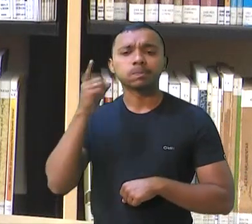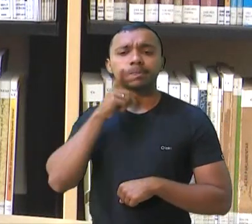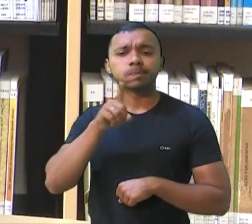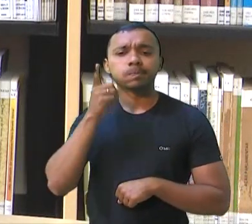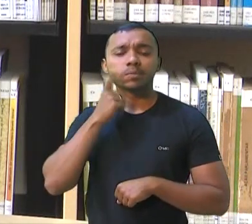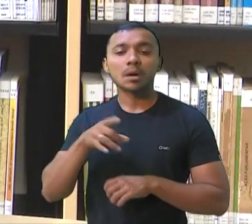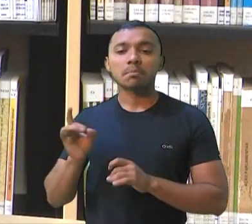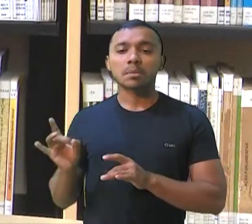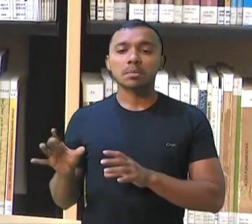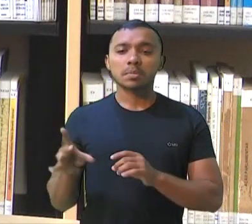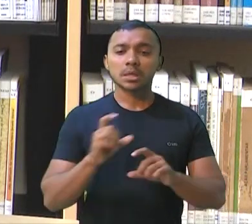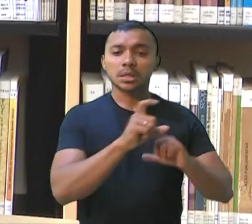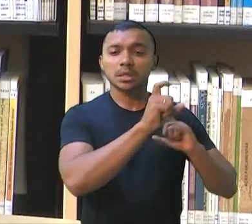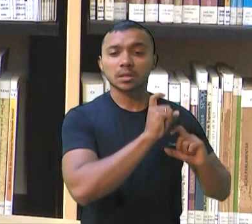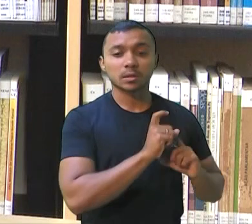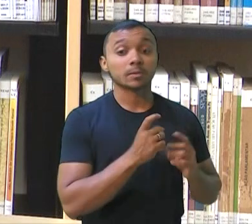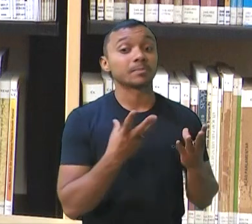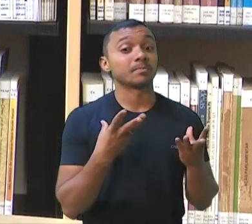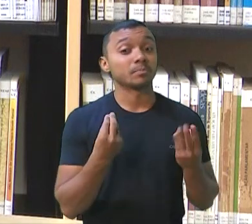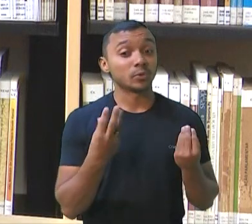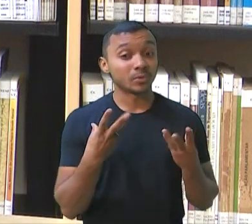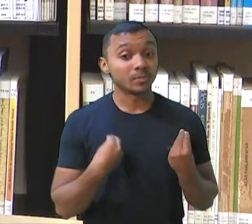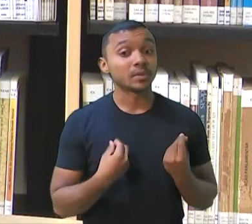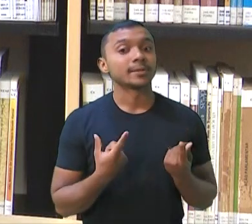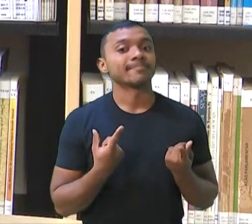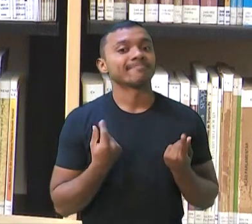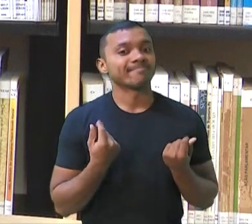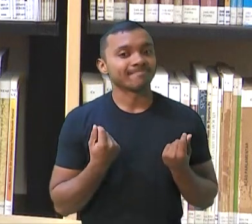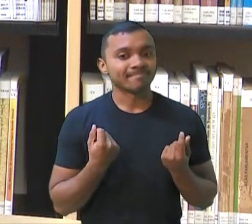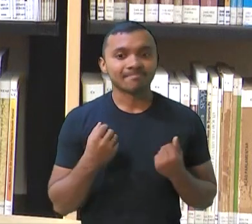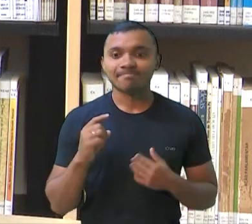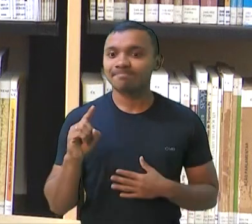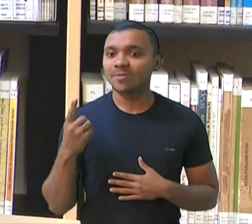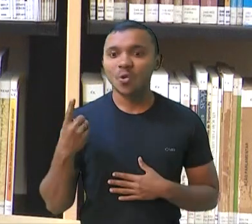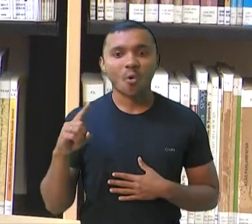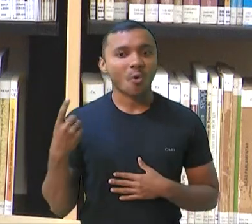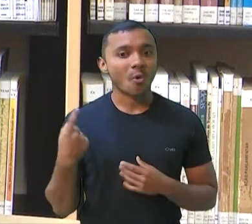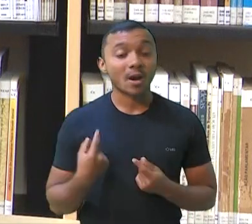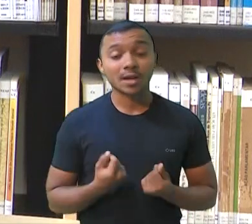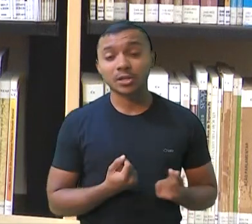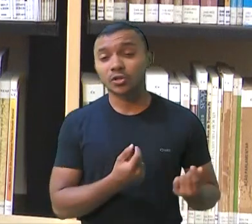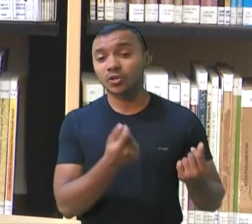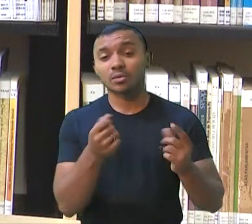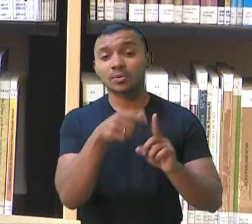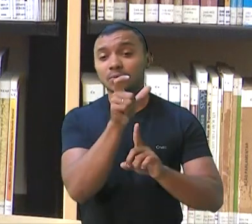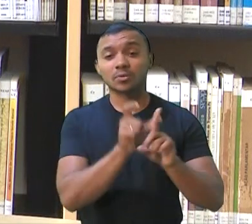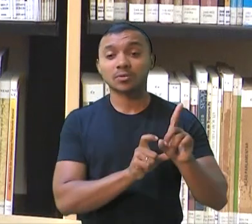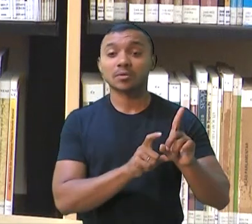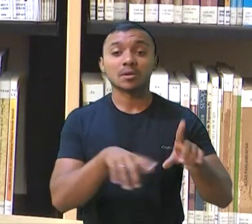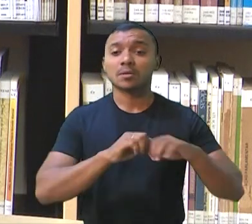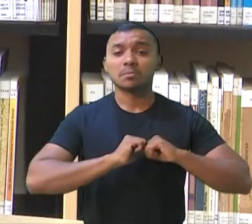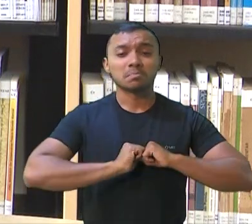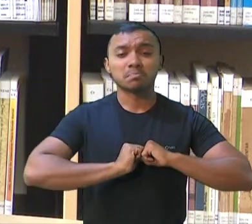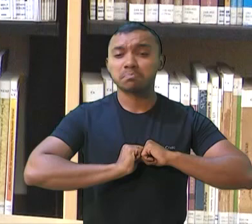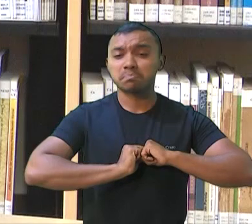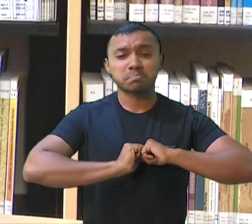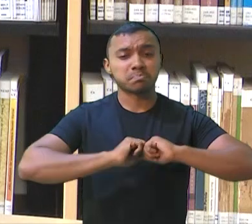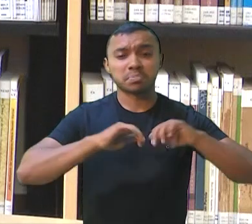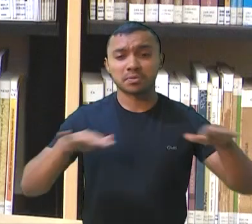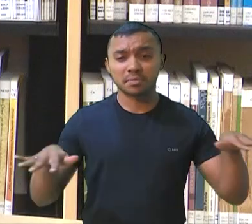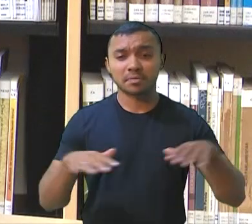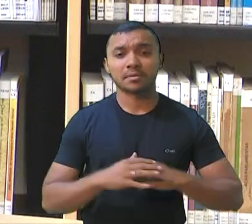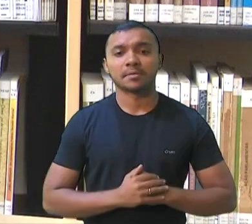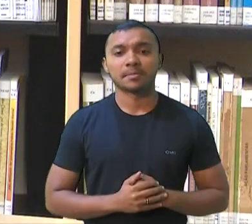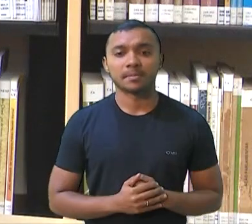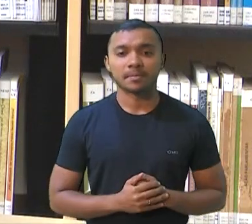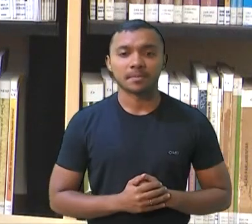lidando com bilhões de dólares, milhões. São personagens que são licenciados para qualquer tipo de coisa. E é algo